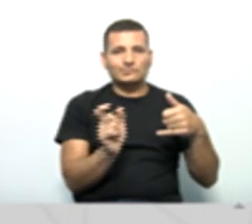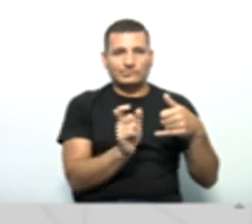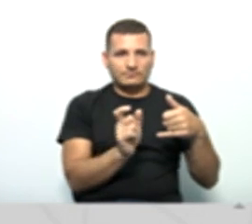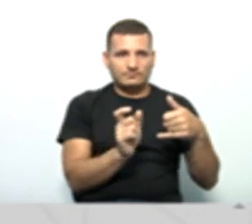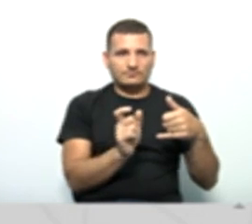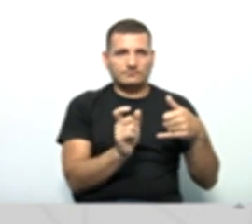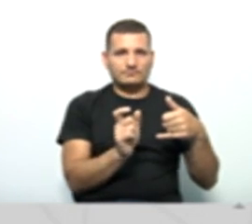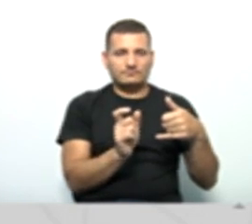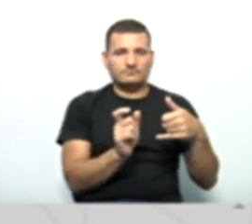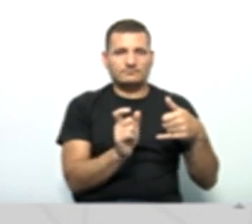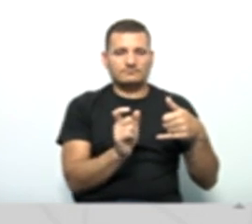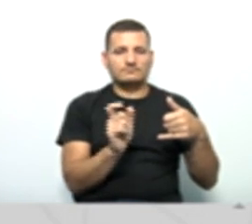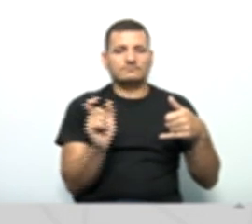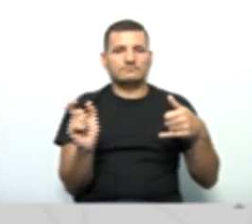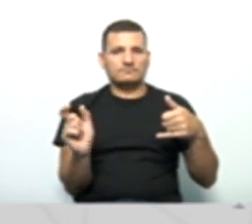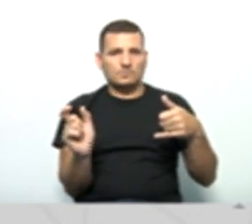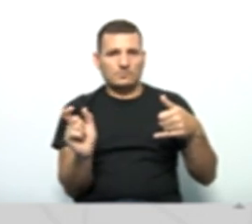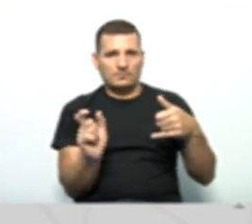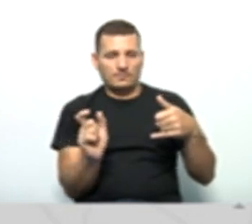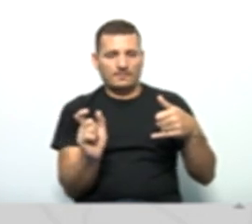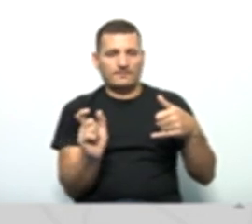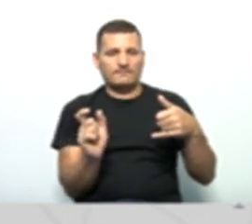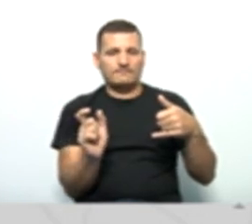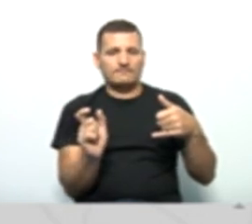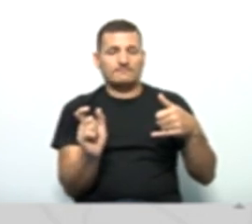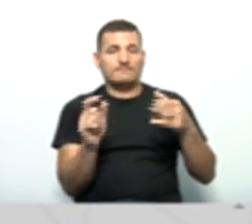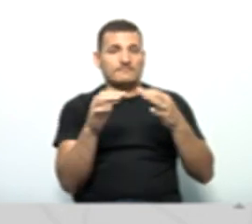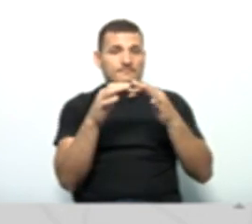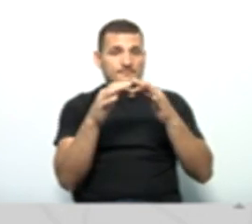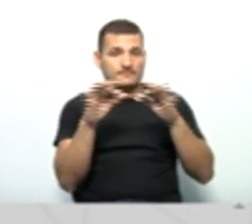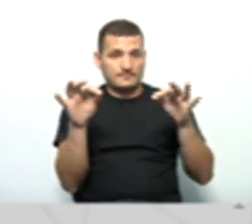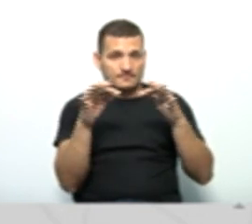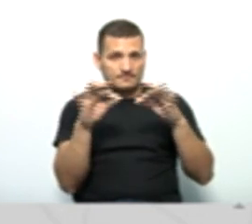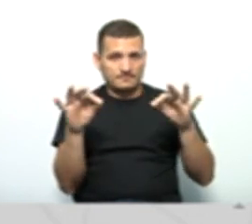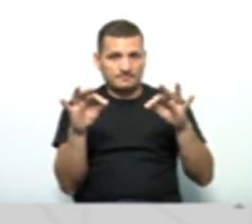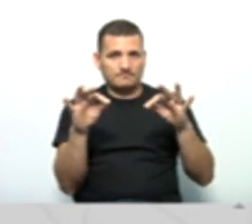E aqui o valor, e assim vai. Então essa é a sintaxe da tupla.